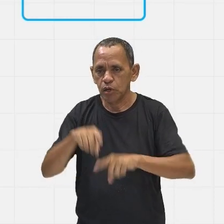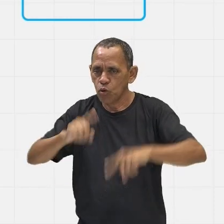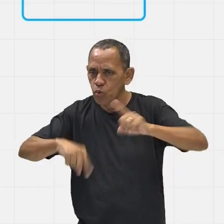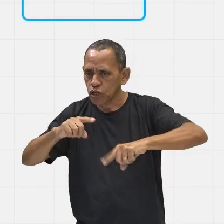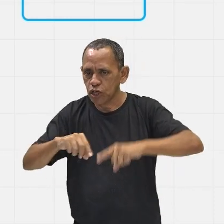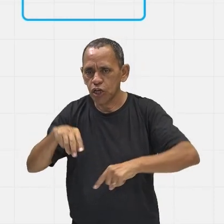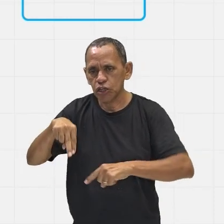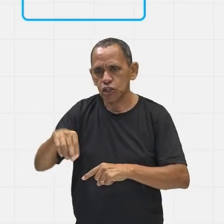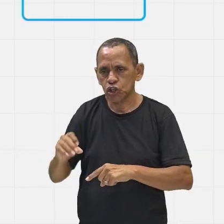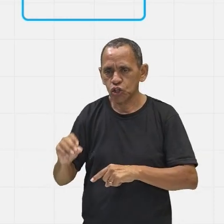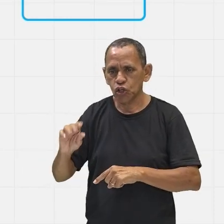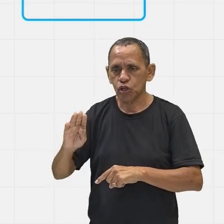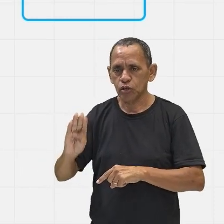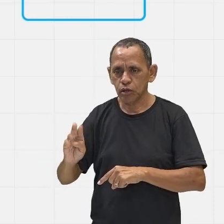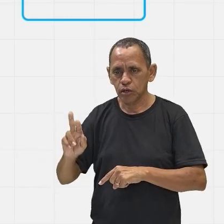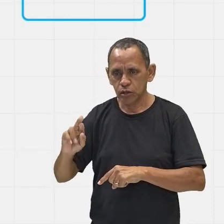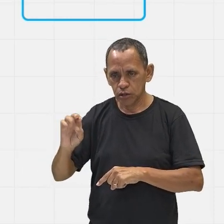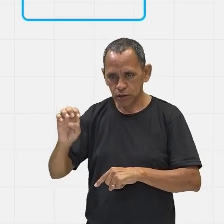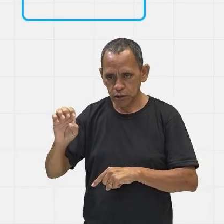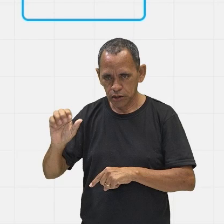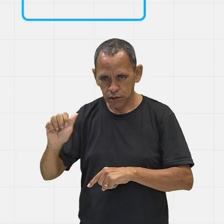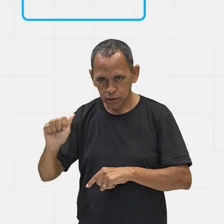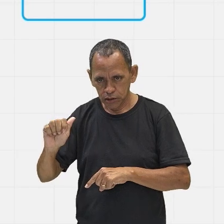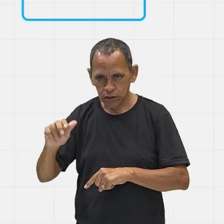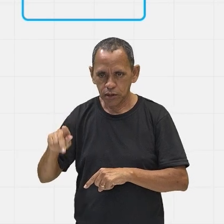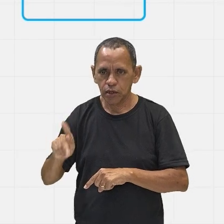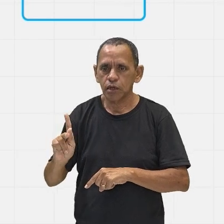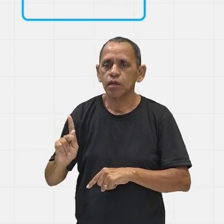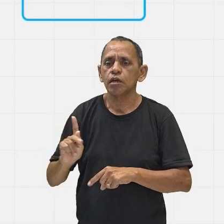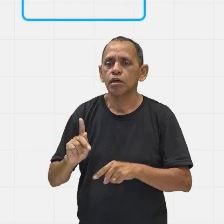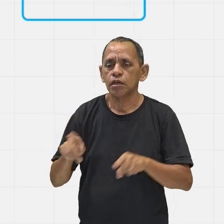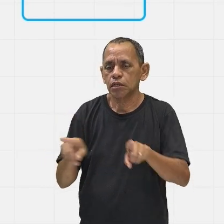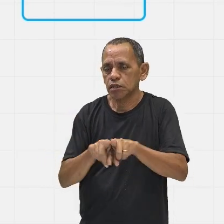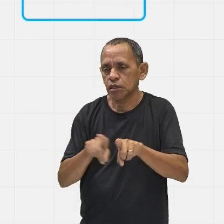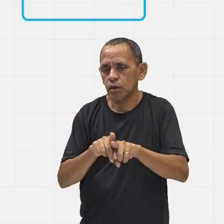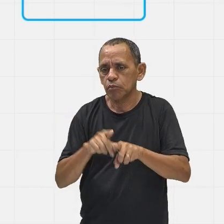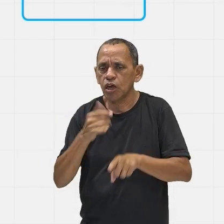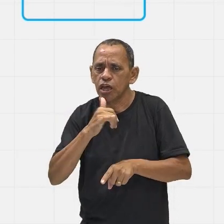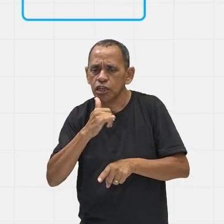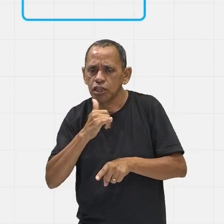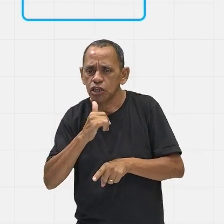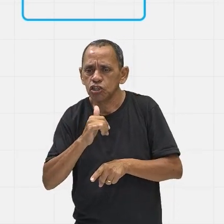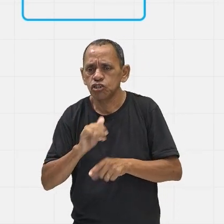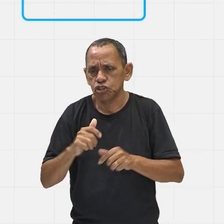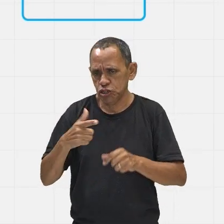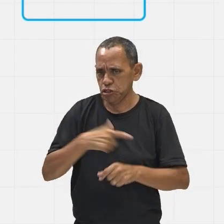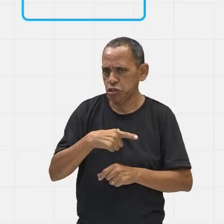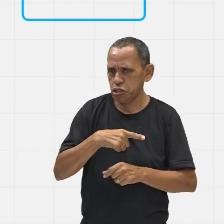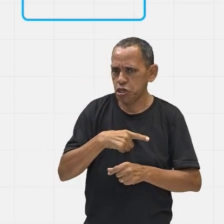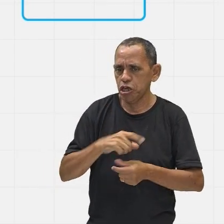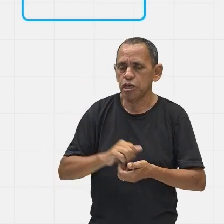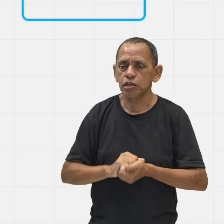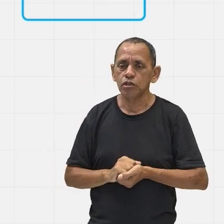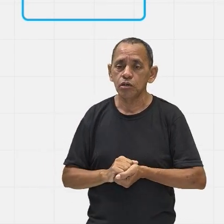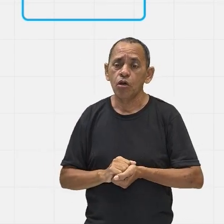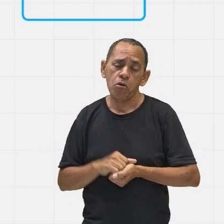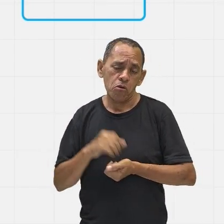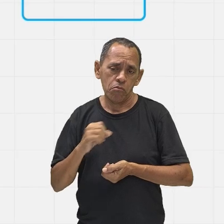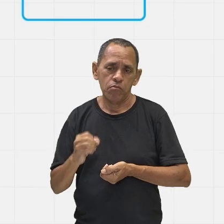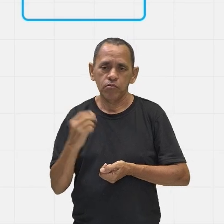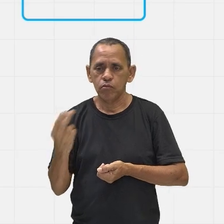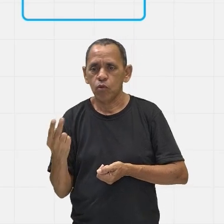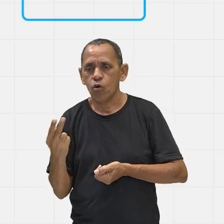têm luz para todos, né, ou que funcionam a gerador de energia. Você pode testar ele em uma tomada isolada, sem nenhum outro